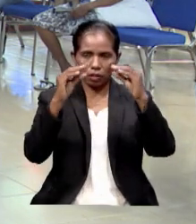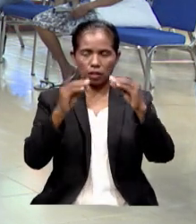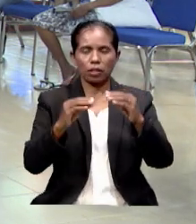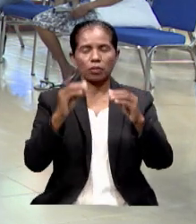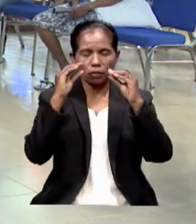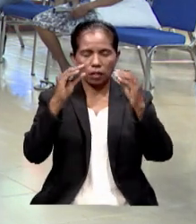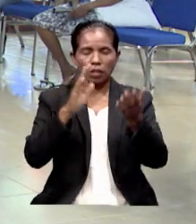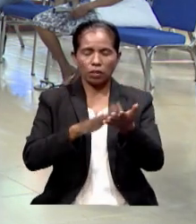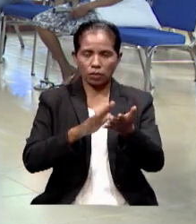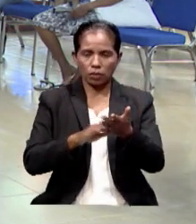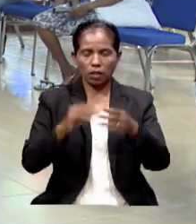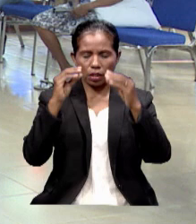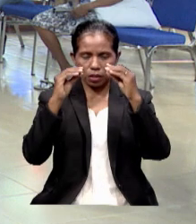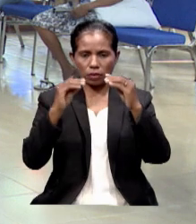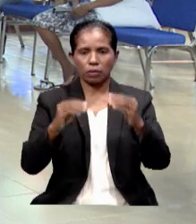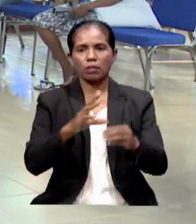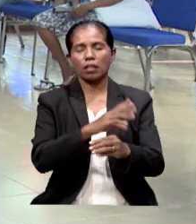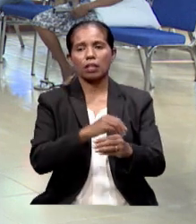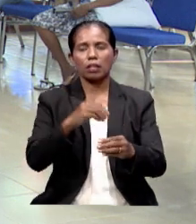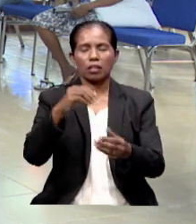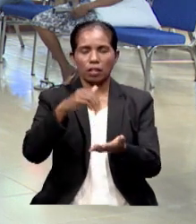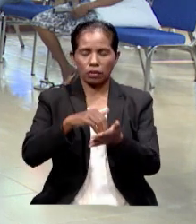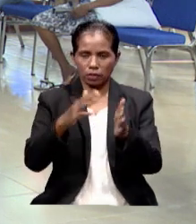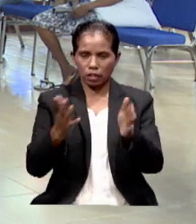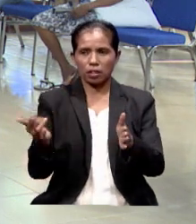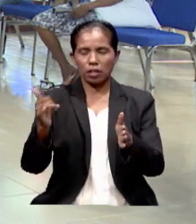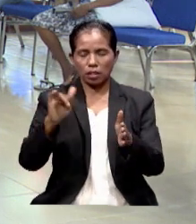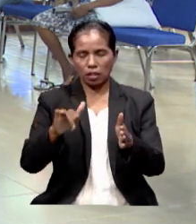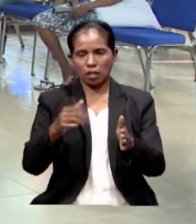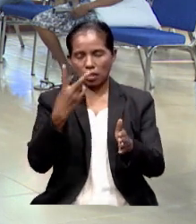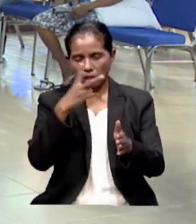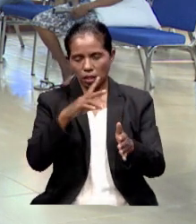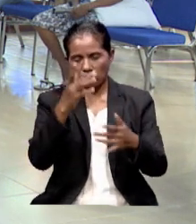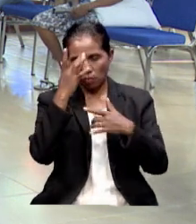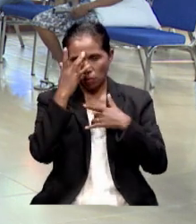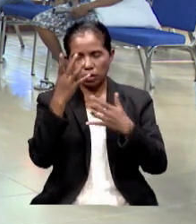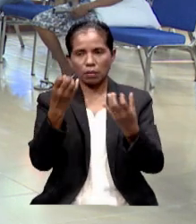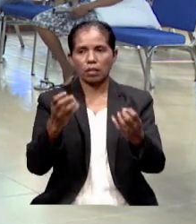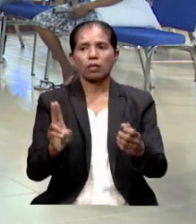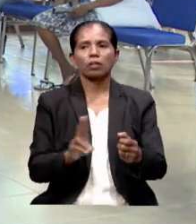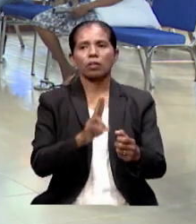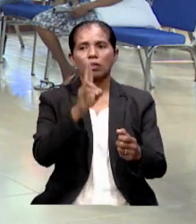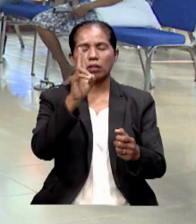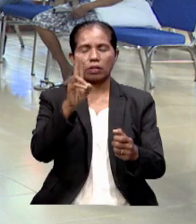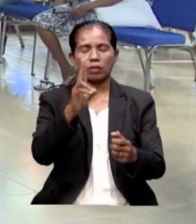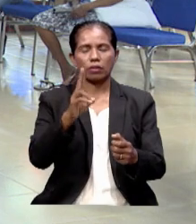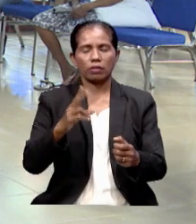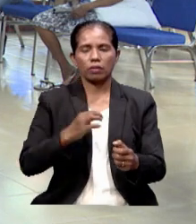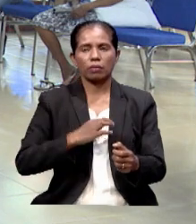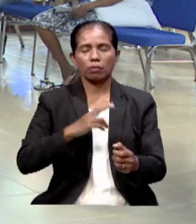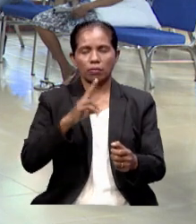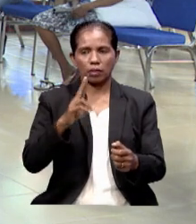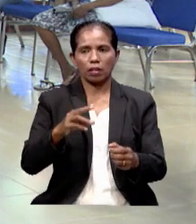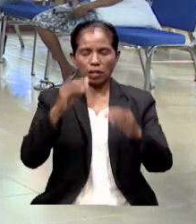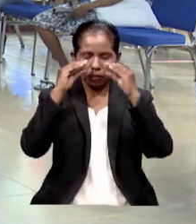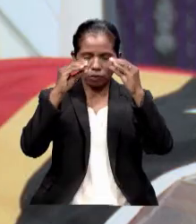skola hanurin seminarista sira bu uluk bae Fatmeta tambah rene mora ses sai delitan entang iha universidade ia Fatmeta ho malo ne la hanurin me be